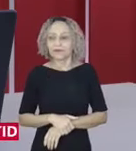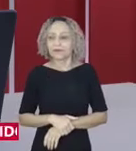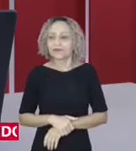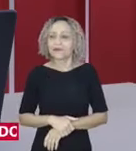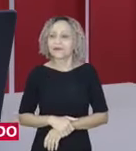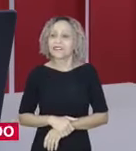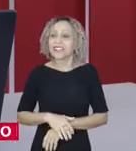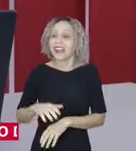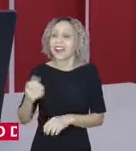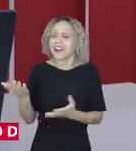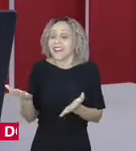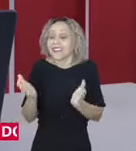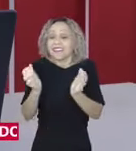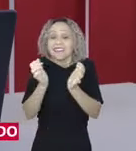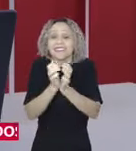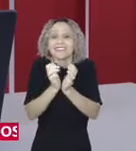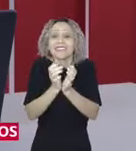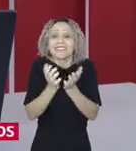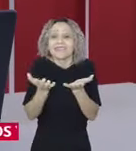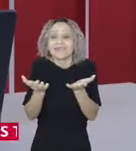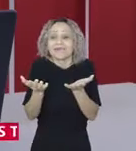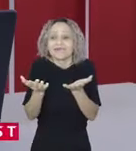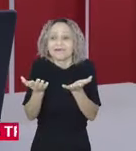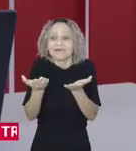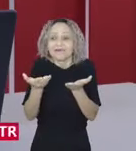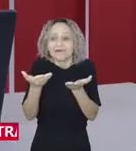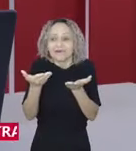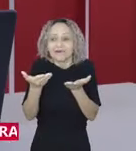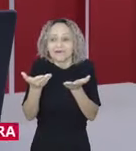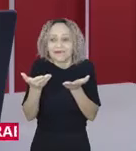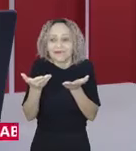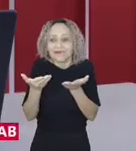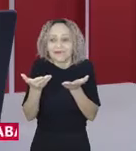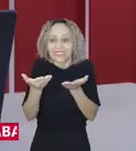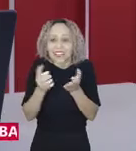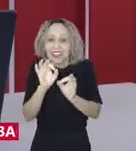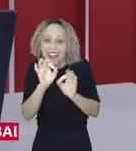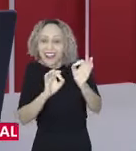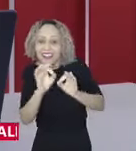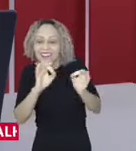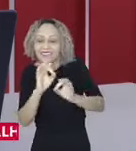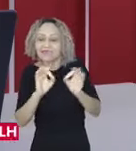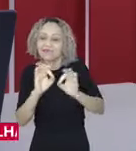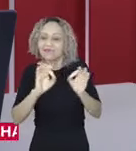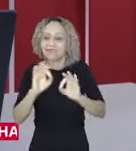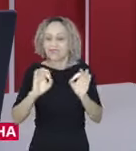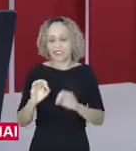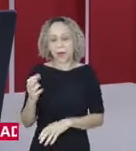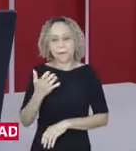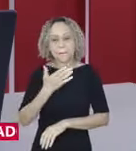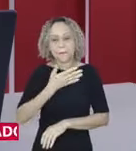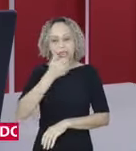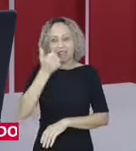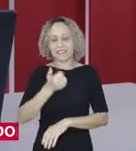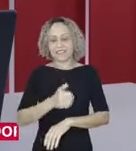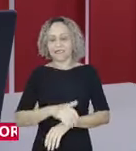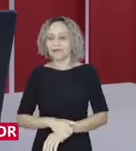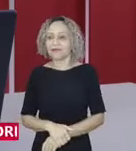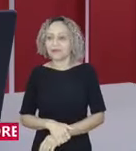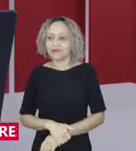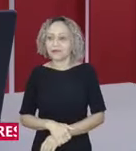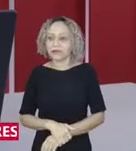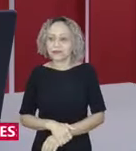para mim, produção. Com ritmo é muito melhor. O